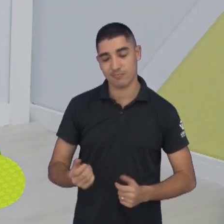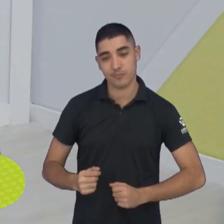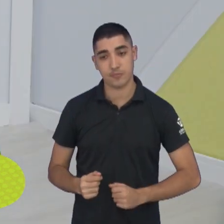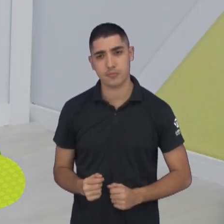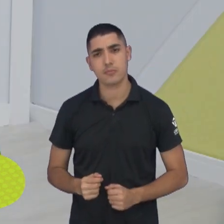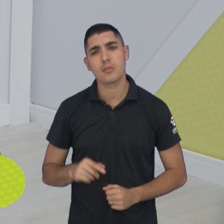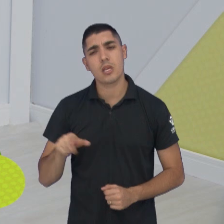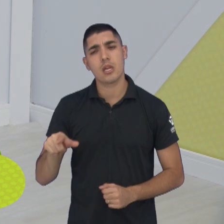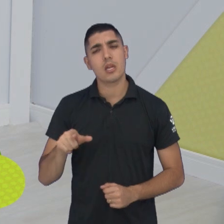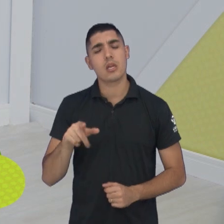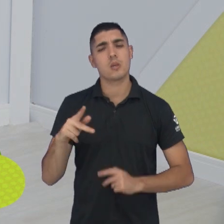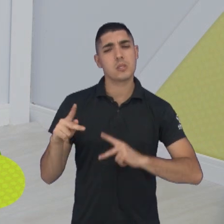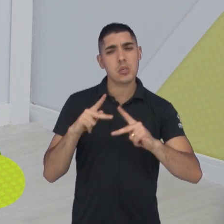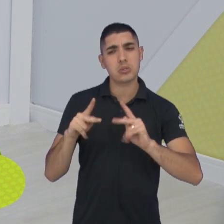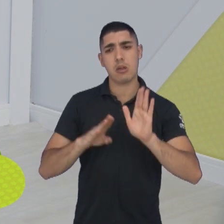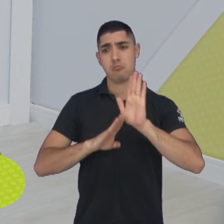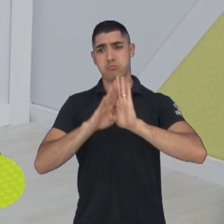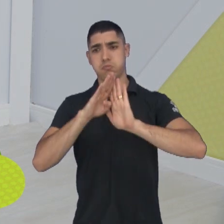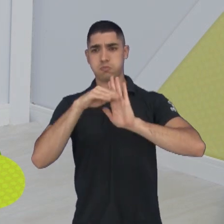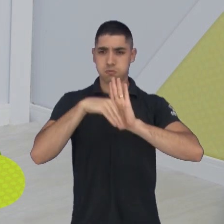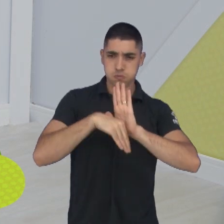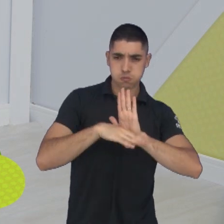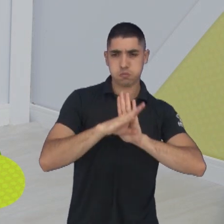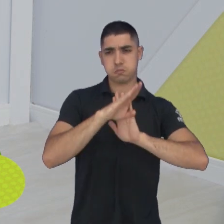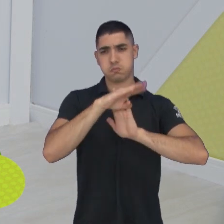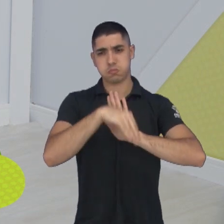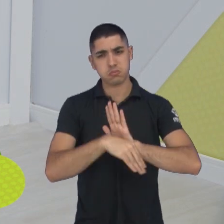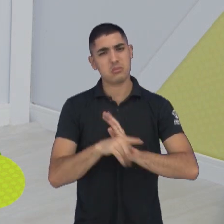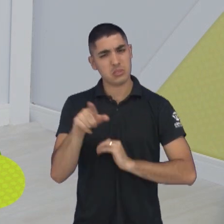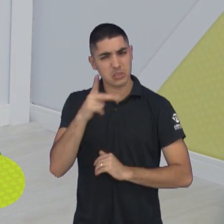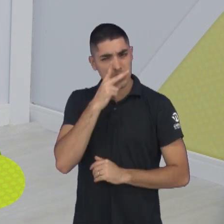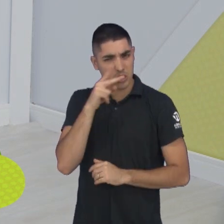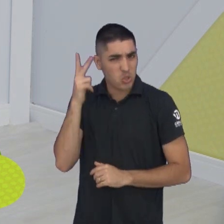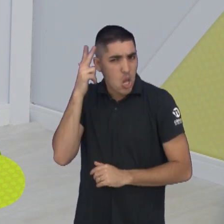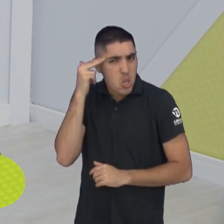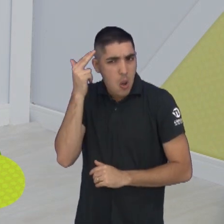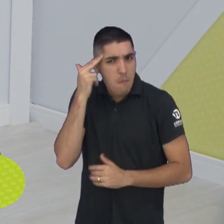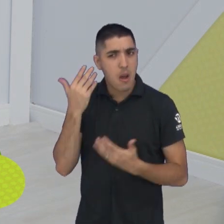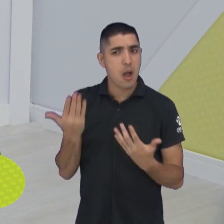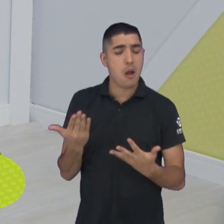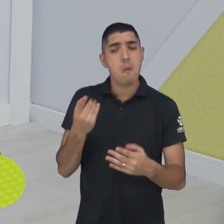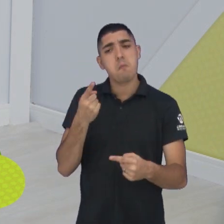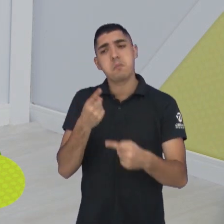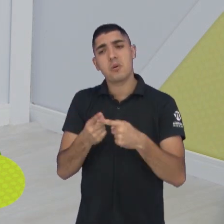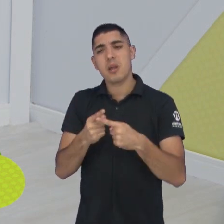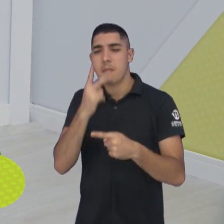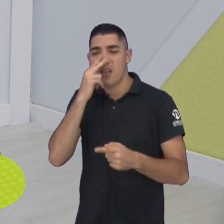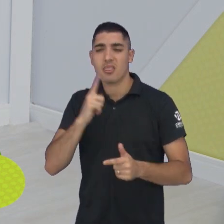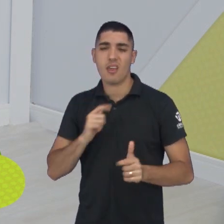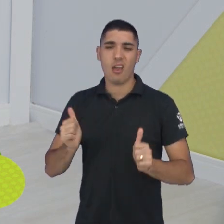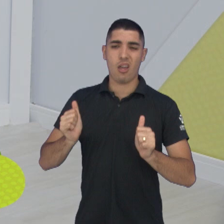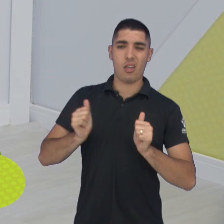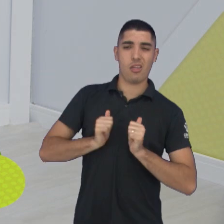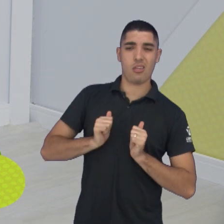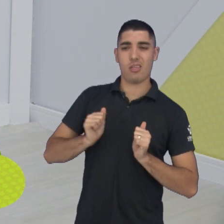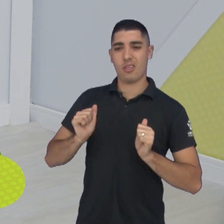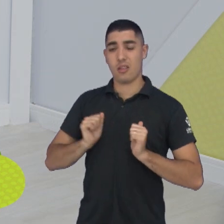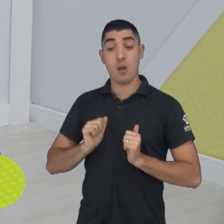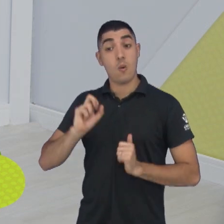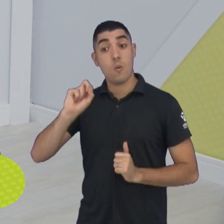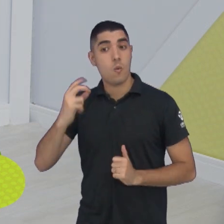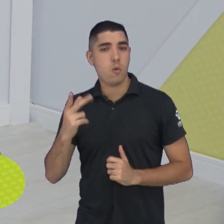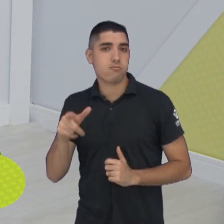Essa oscilação do São José Vôlei, você acha que é normal? O fato de já estar classificado acaba entrando mais relaxado ou